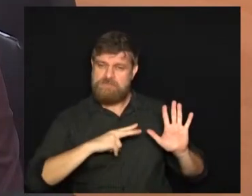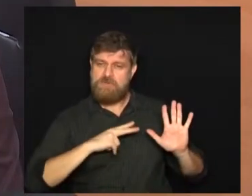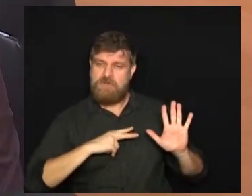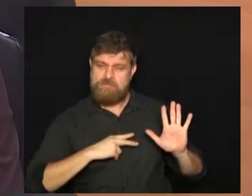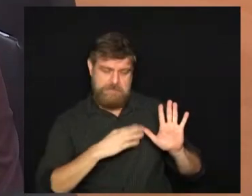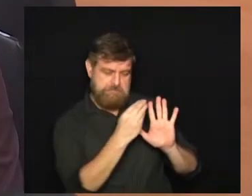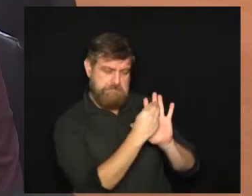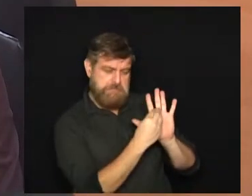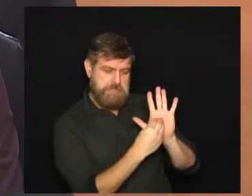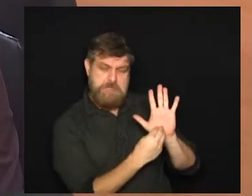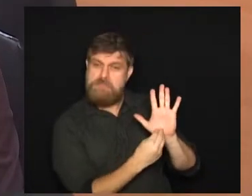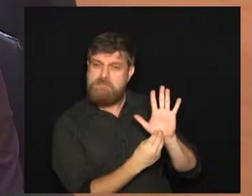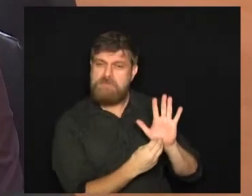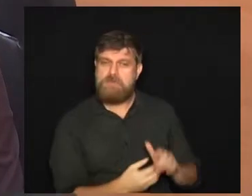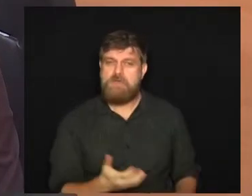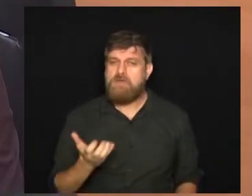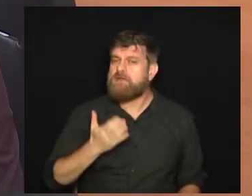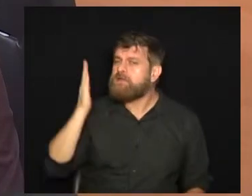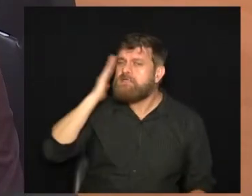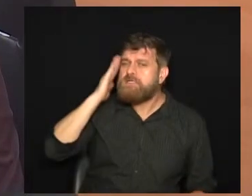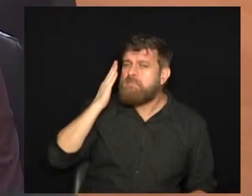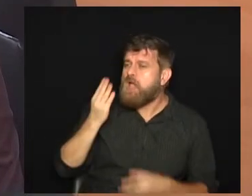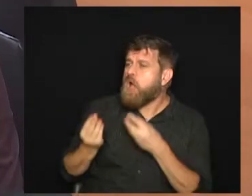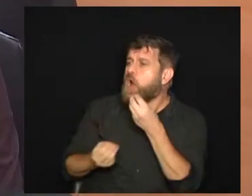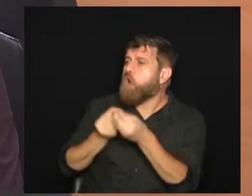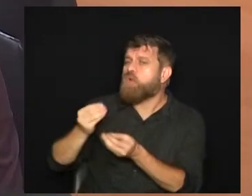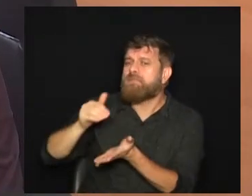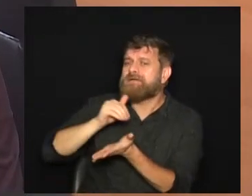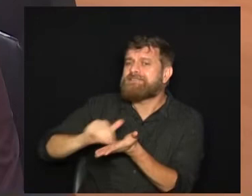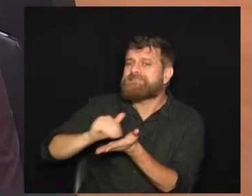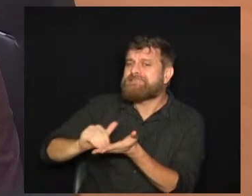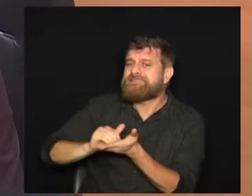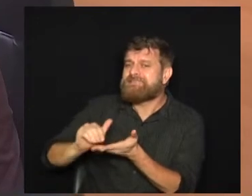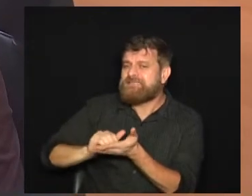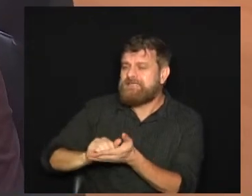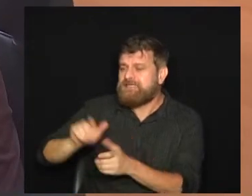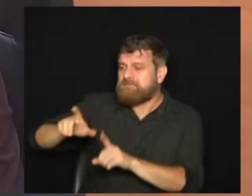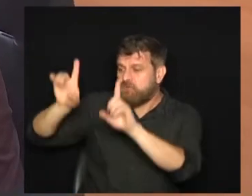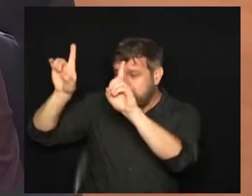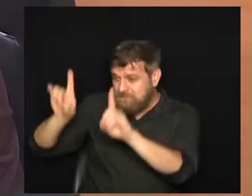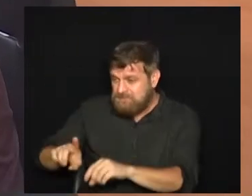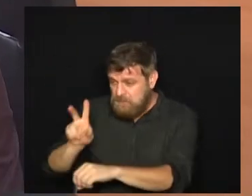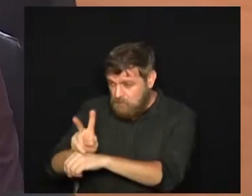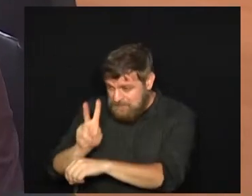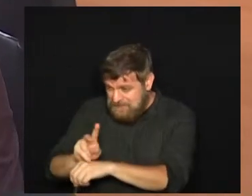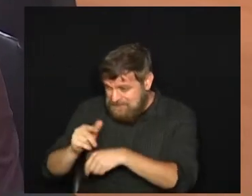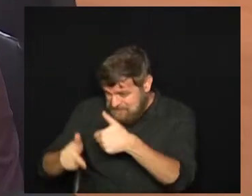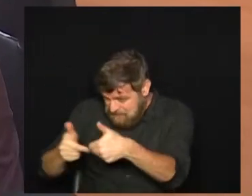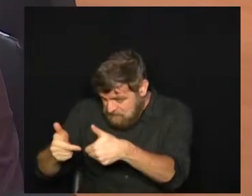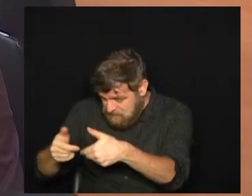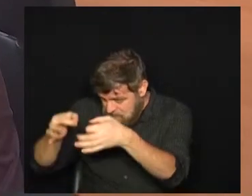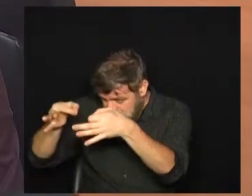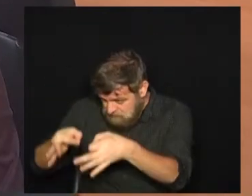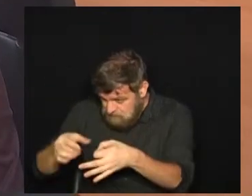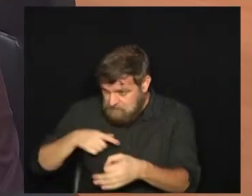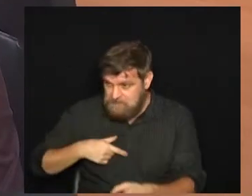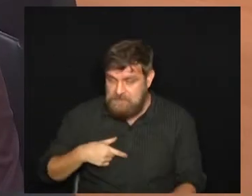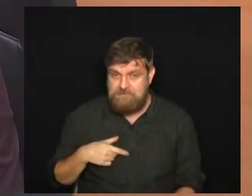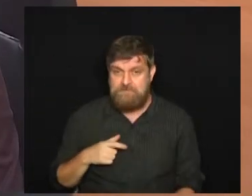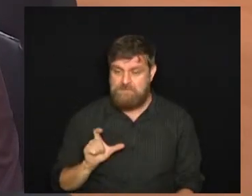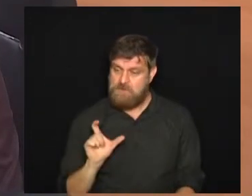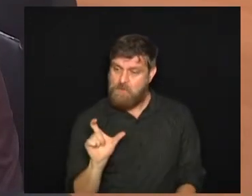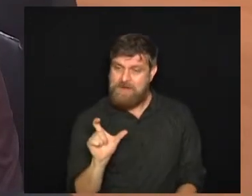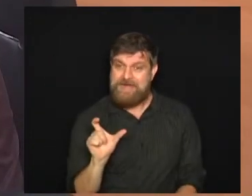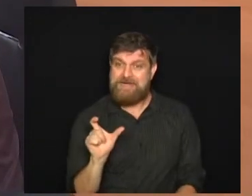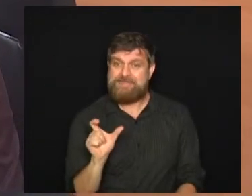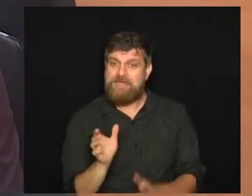identificação. Eu queria saber como que a secretaria está trabalhando nesse sentido, se vai ser feito no cartão bem acessível,